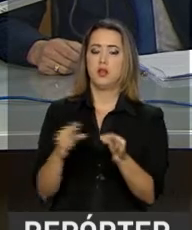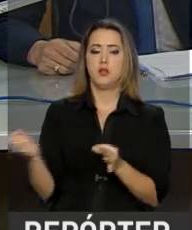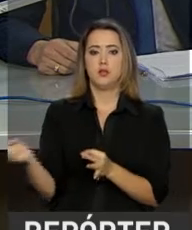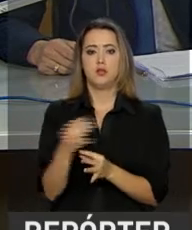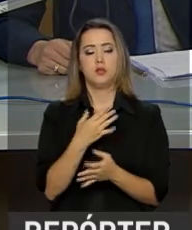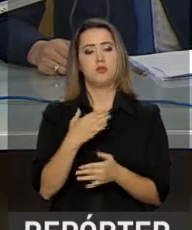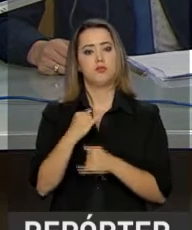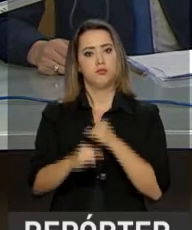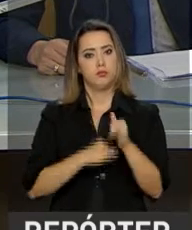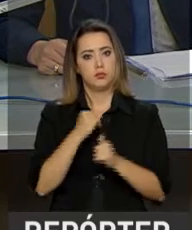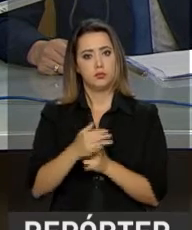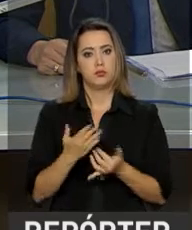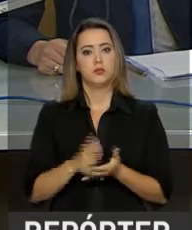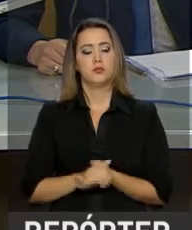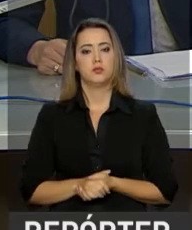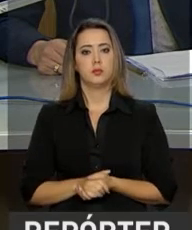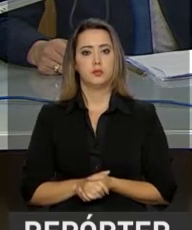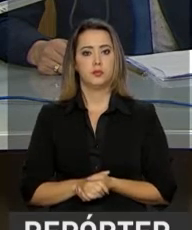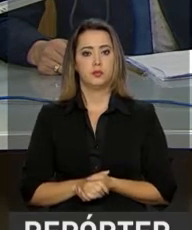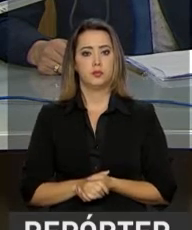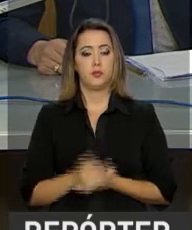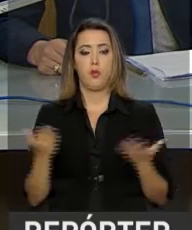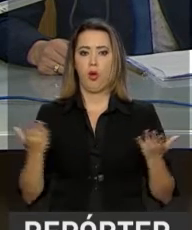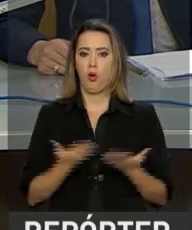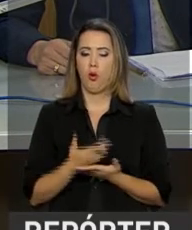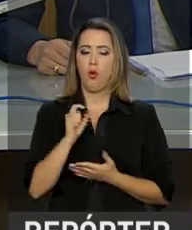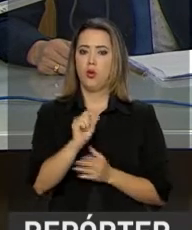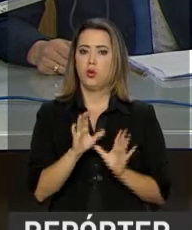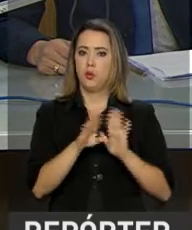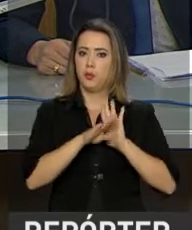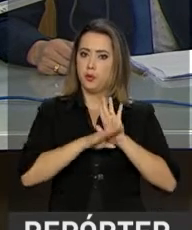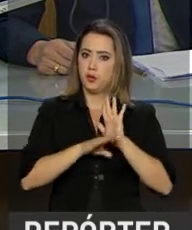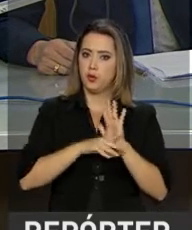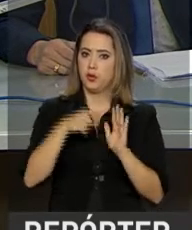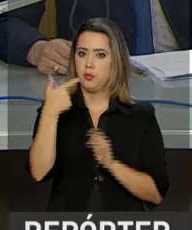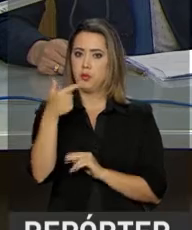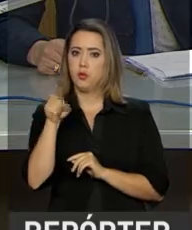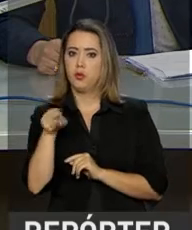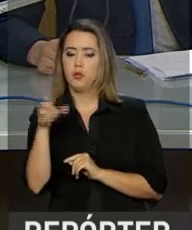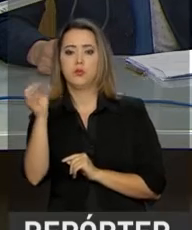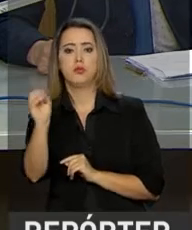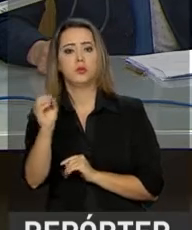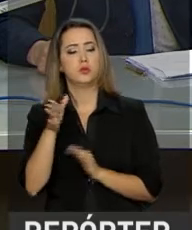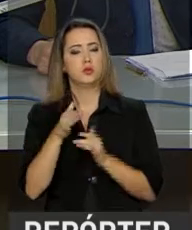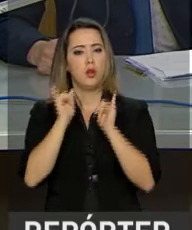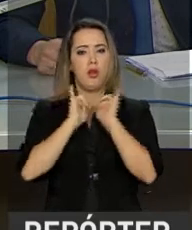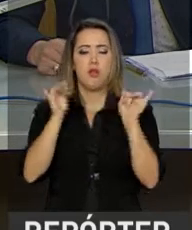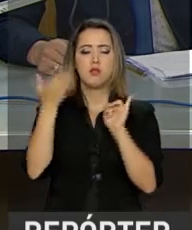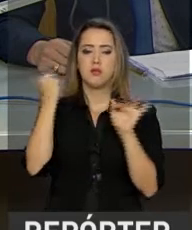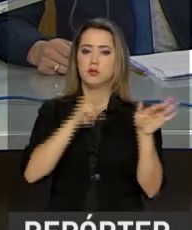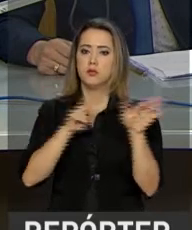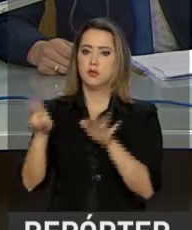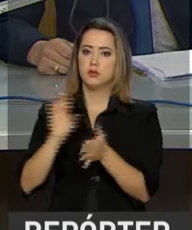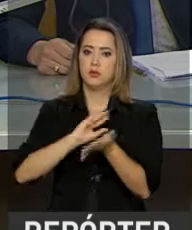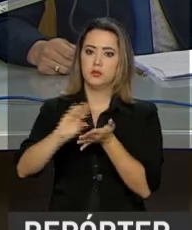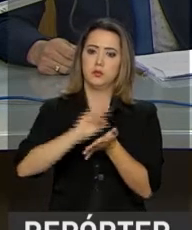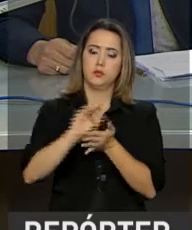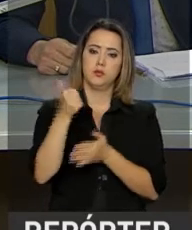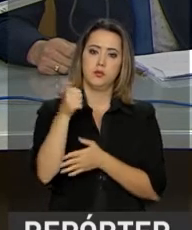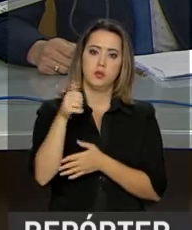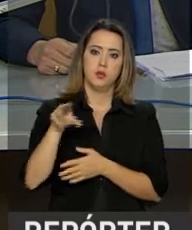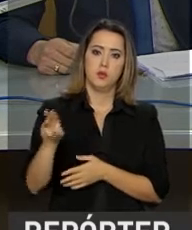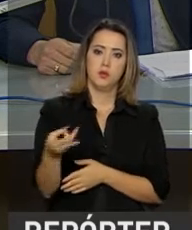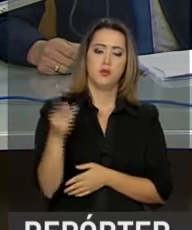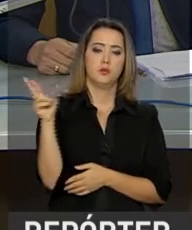aqui para o município estação juventude 2.0 foi lançado na semana passada e vai investir 11 milhões